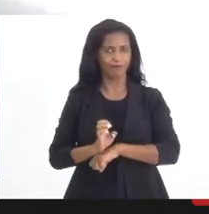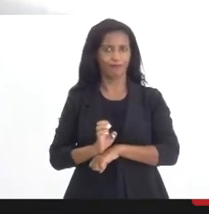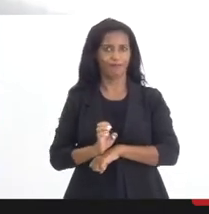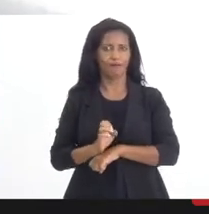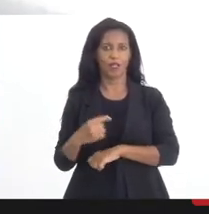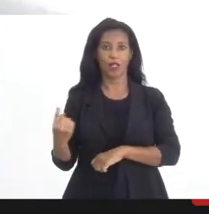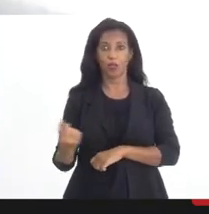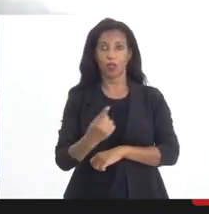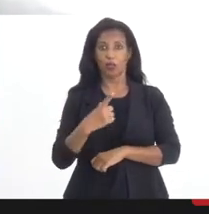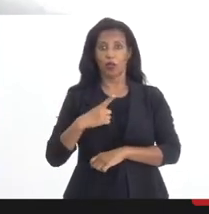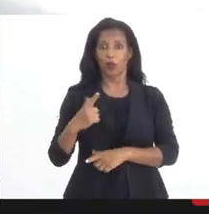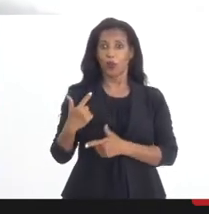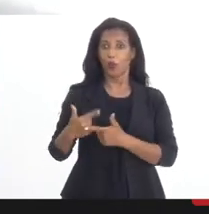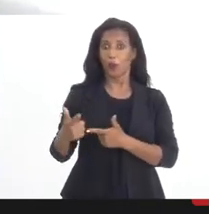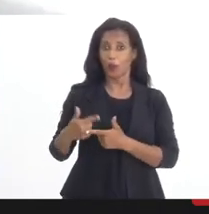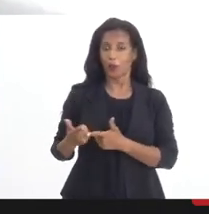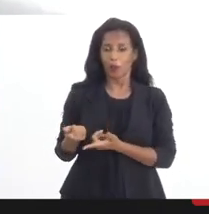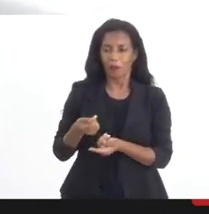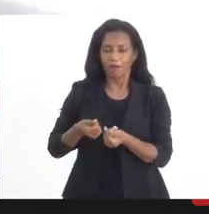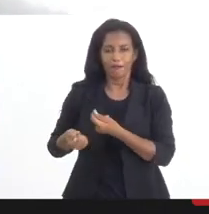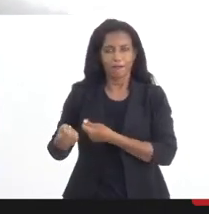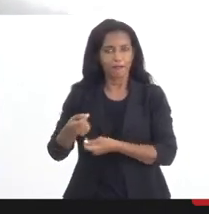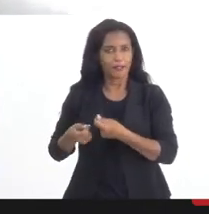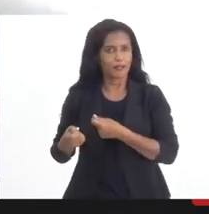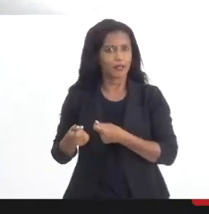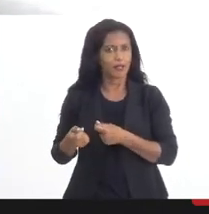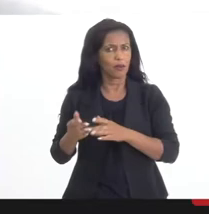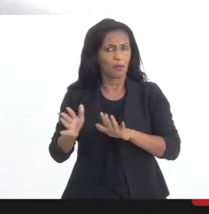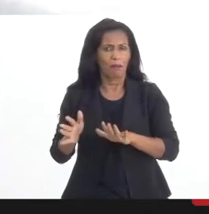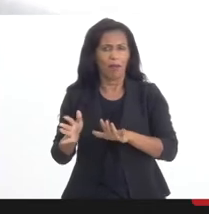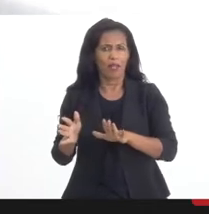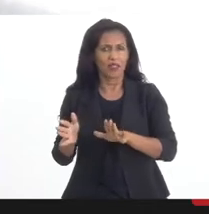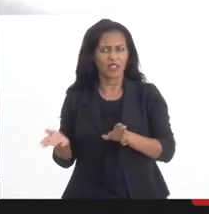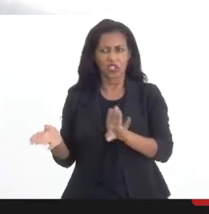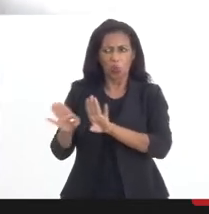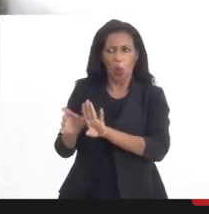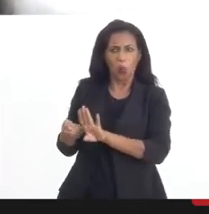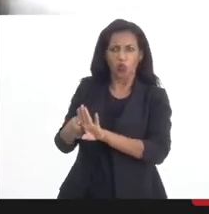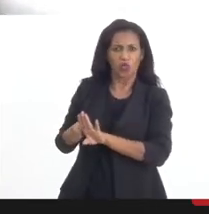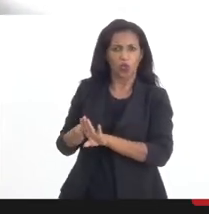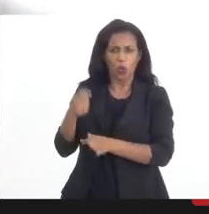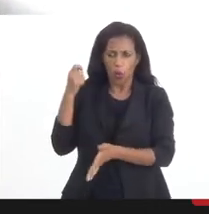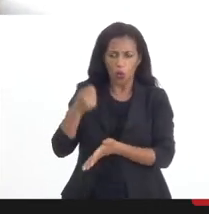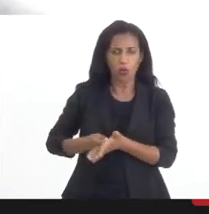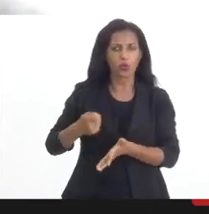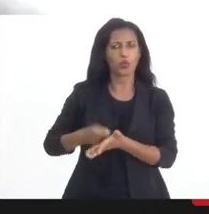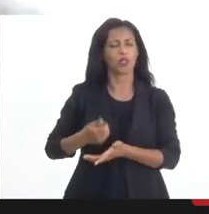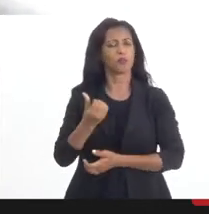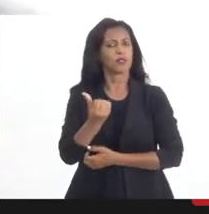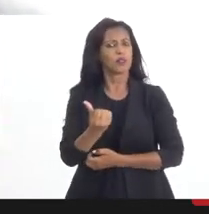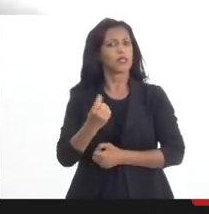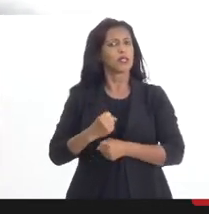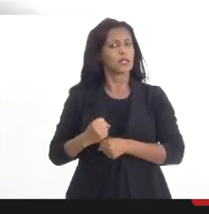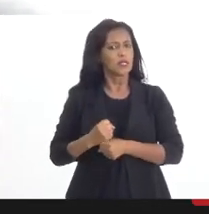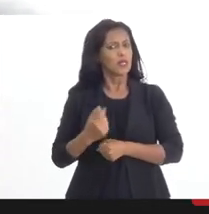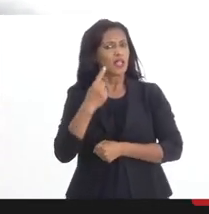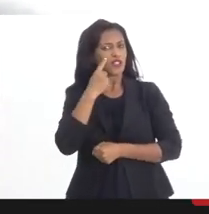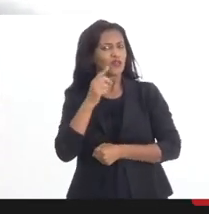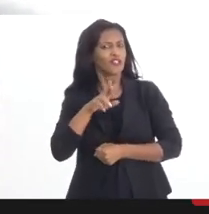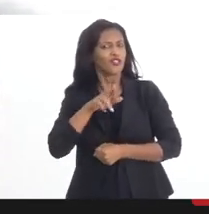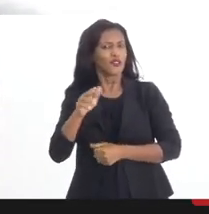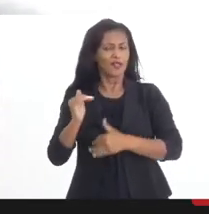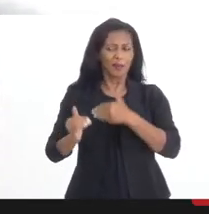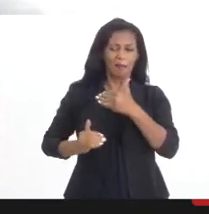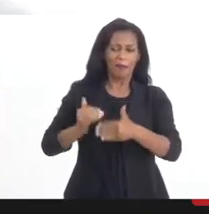nós tínhamos problemas financeiros no Estado e nem por isso a unidade fechou. Nós lutamos e há 6 anos a gente vê a diferença do